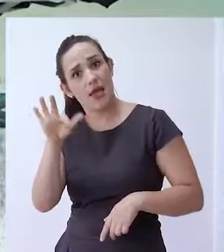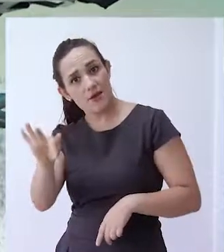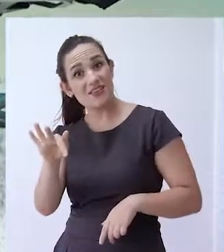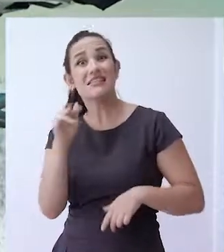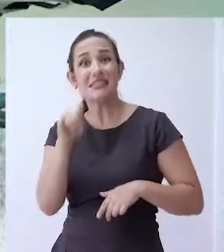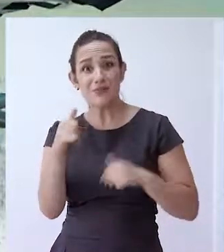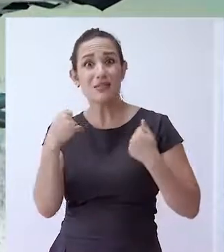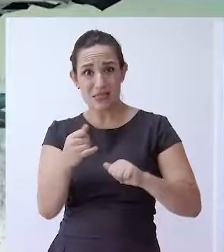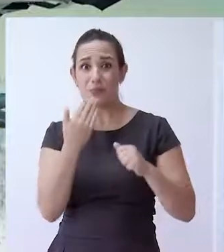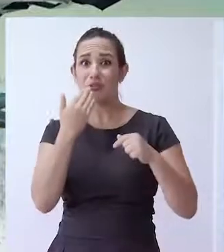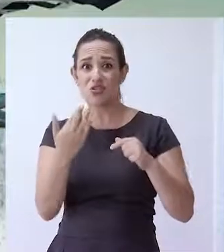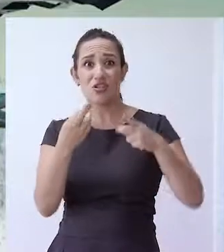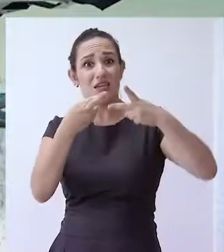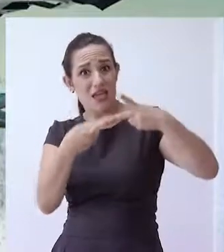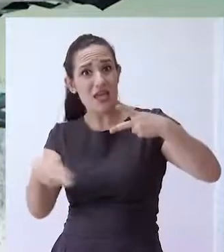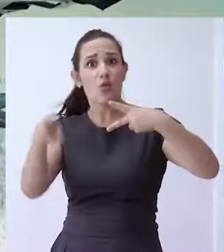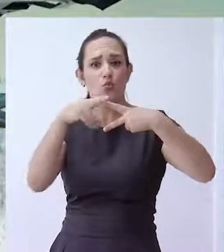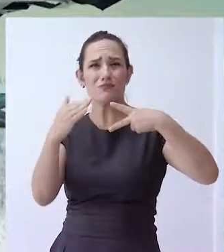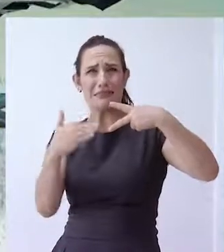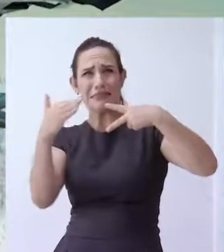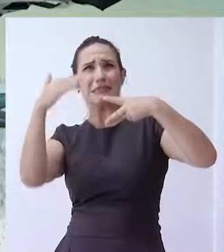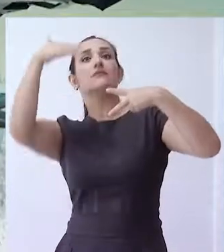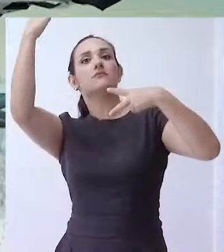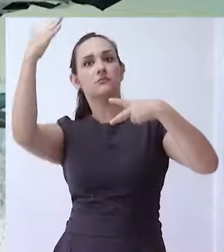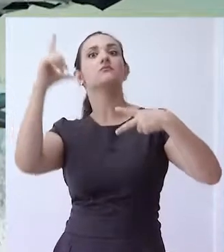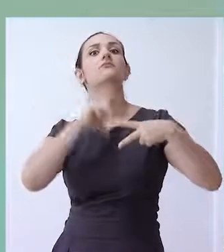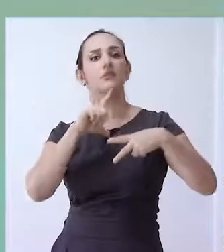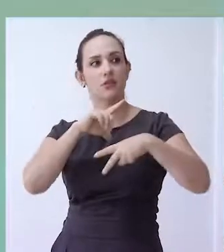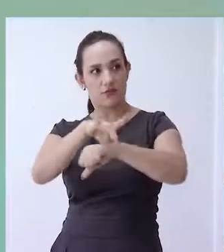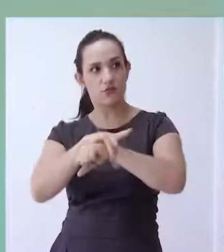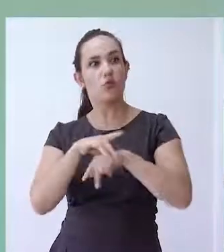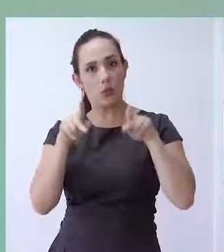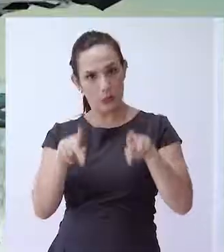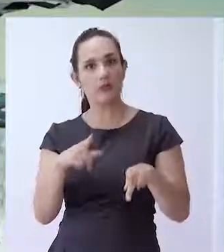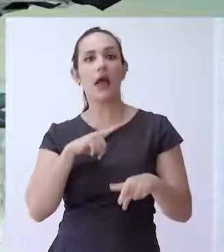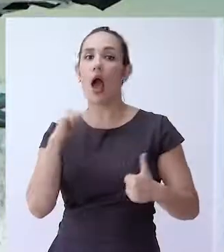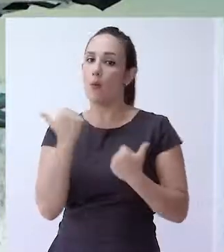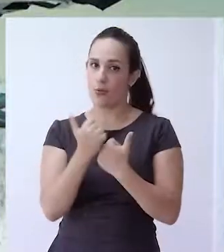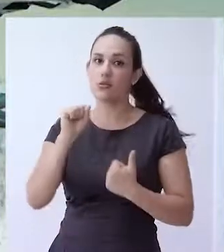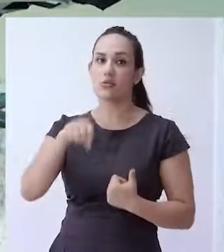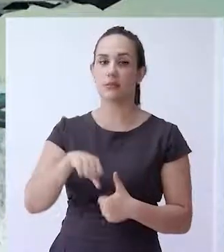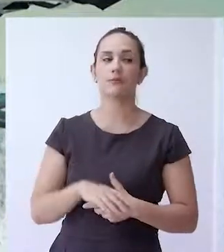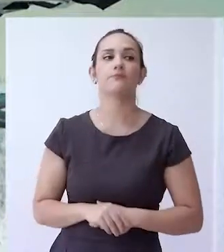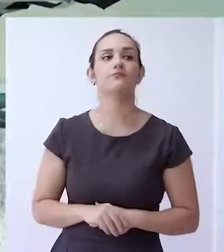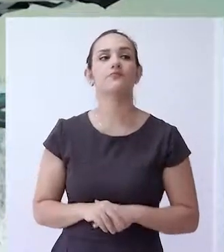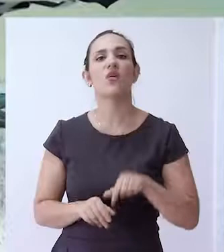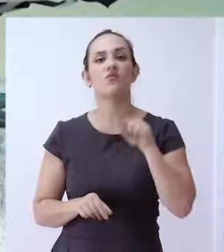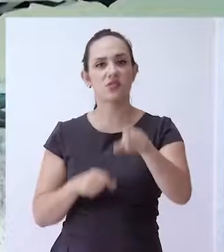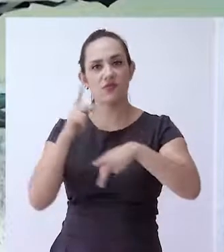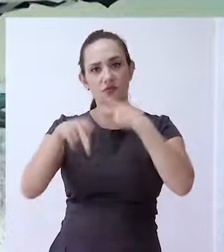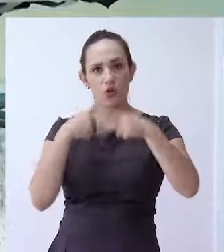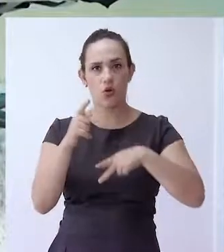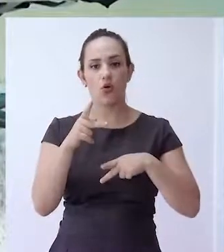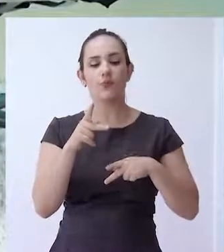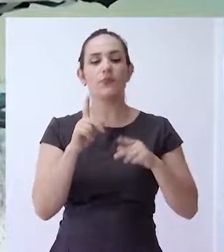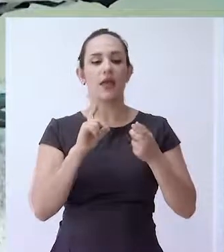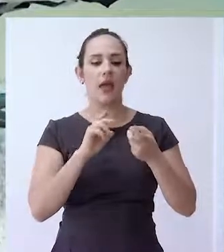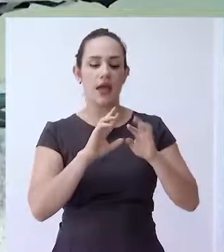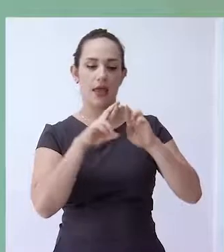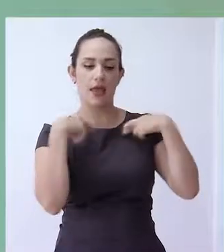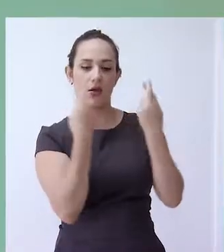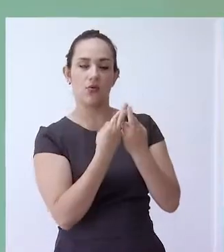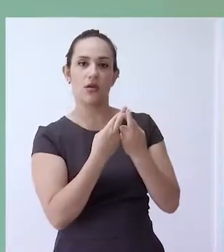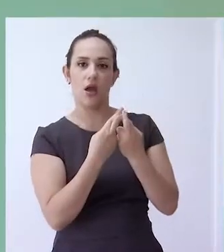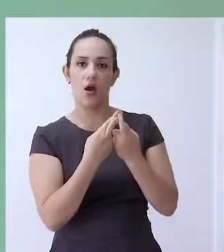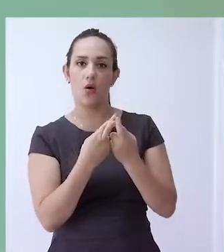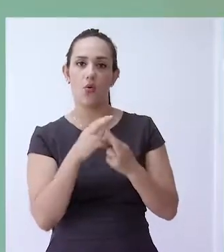nossos assistidos, inclusive às Cortes Superiores. Nossa, maravilha. Você pontuou da atuação das audiências de custódia.